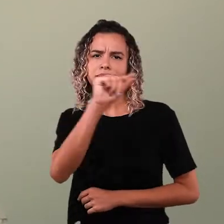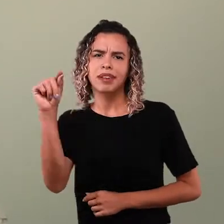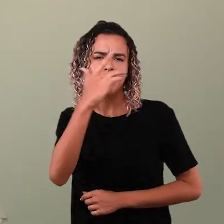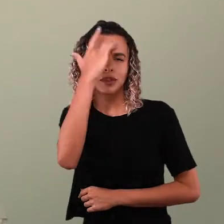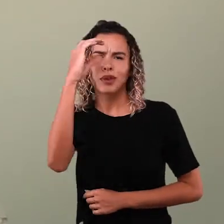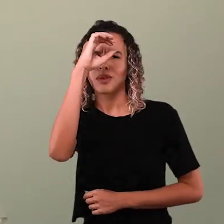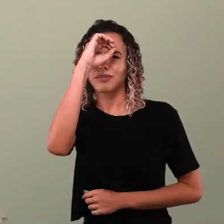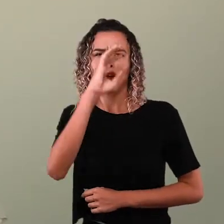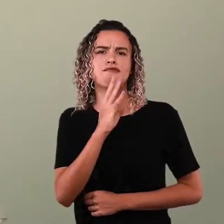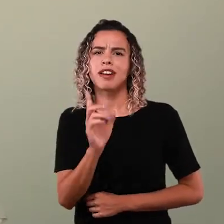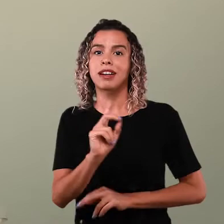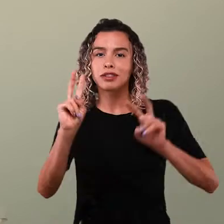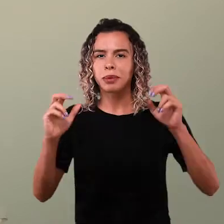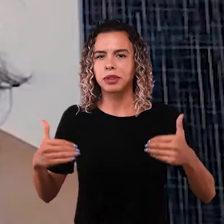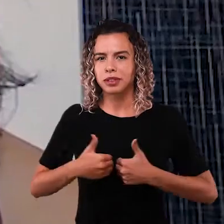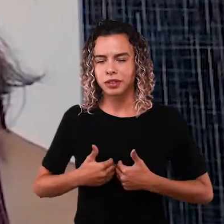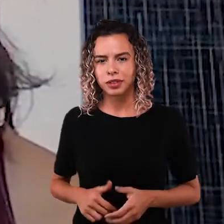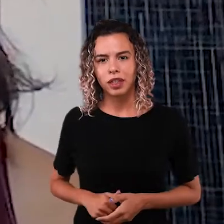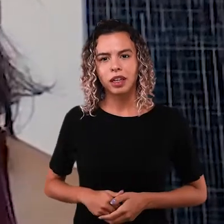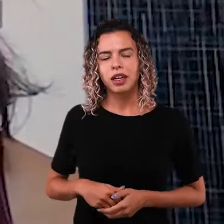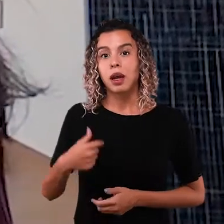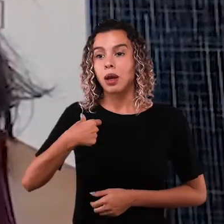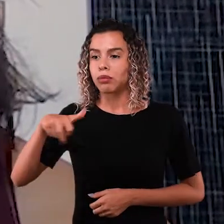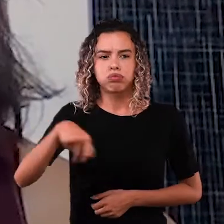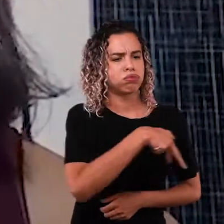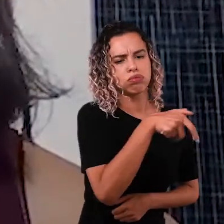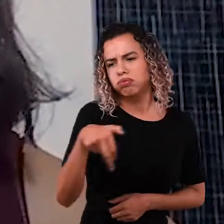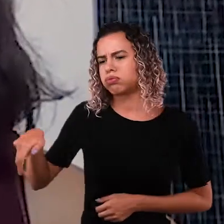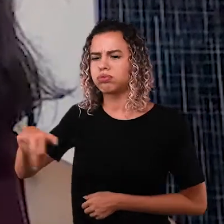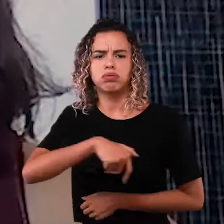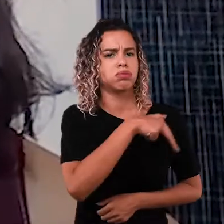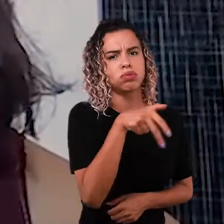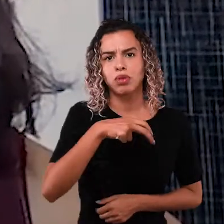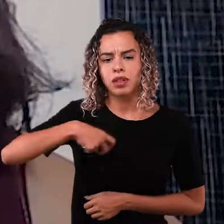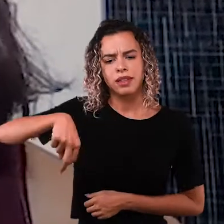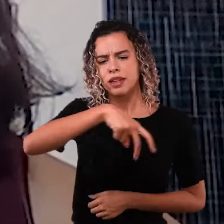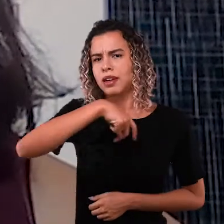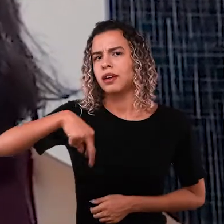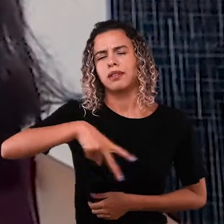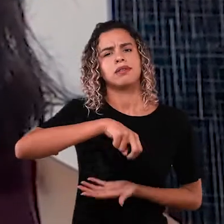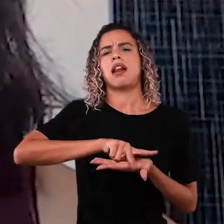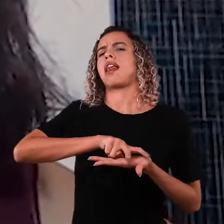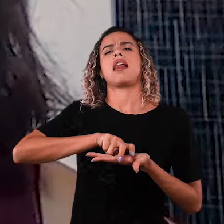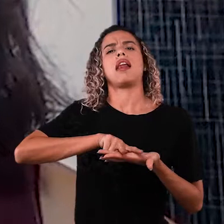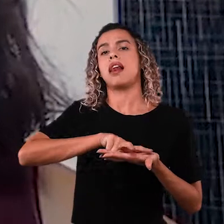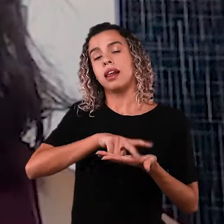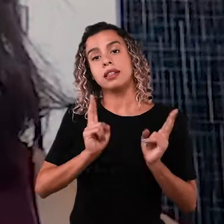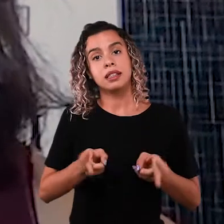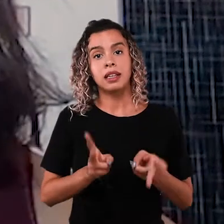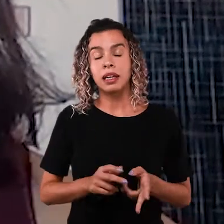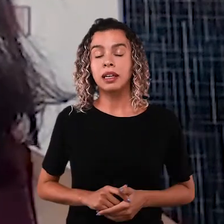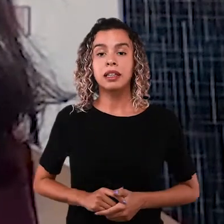tinha um conhecimento que se tem hoje sobre autismo, né? Gostava de correr de um lado para o outro, correr em círculos, me jogar no chão.